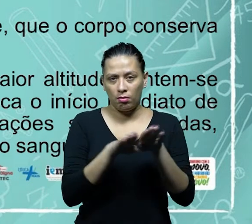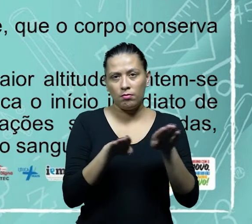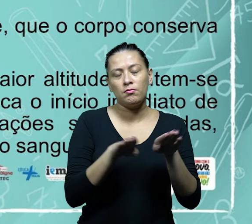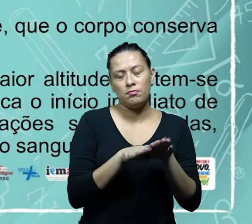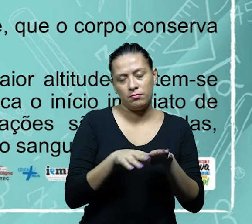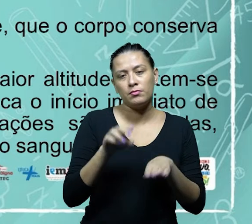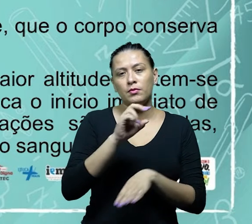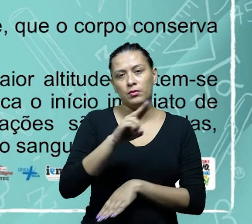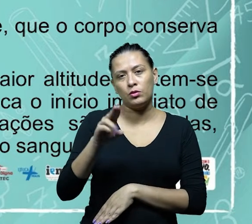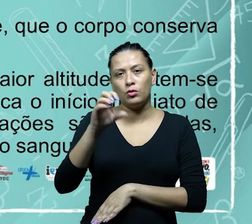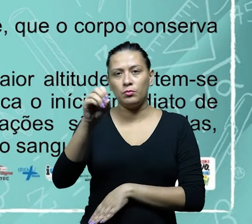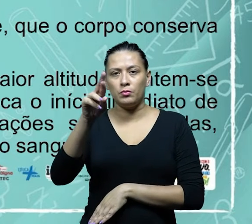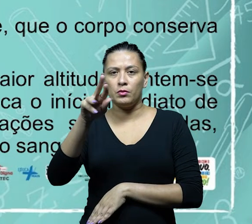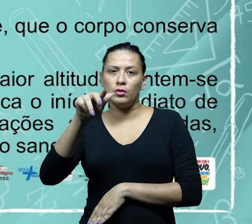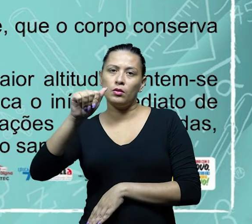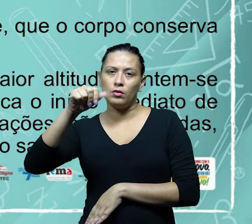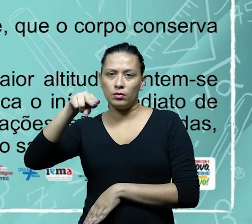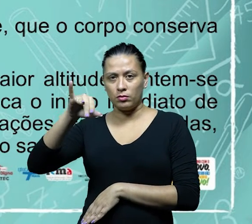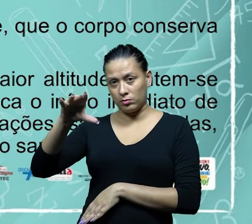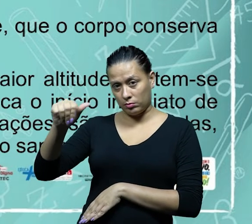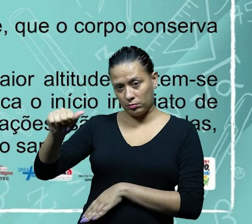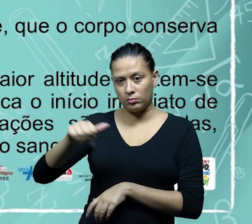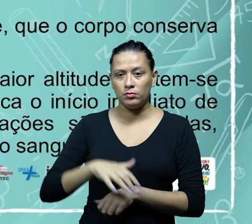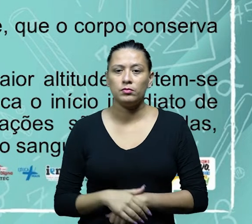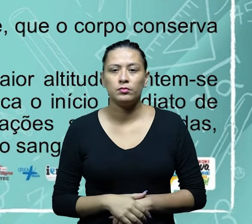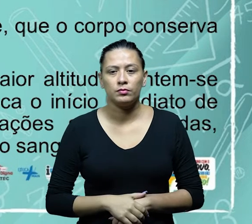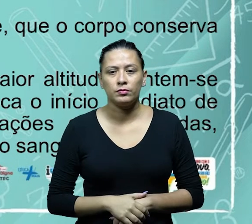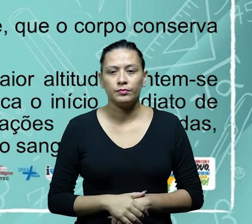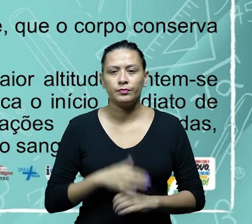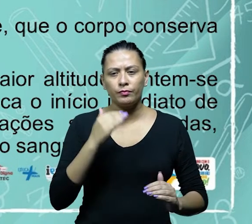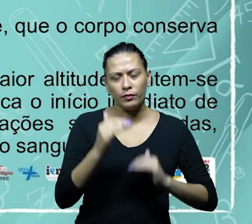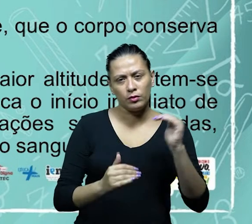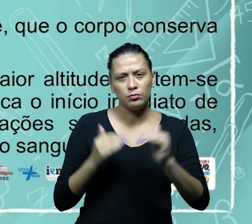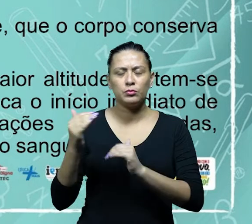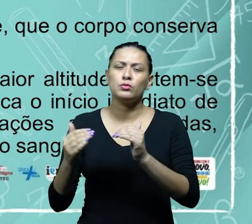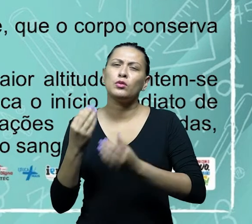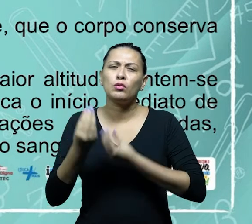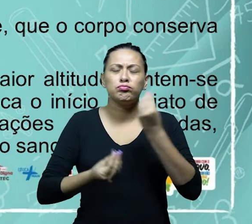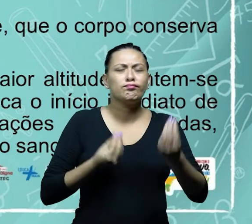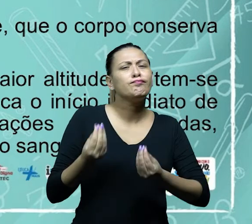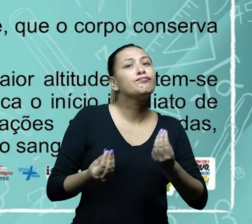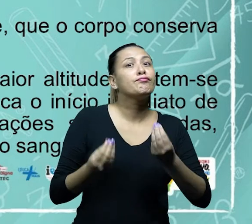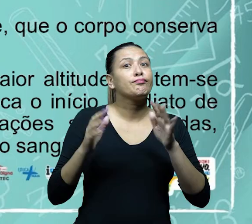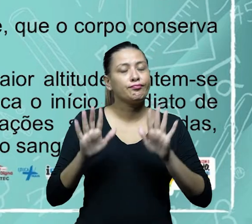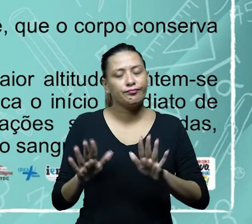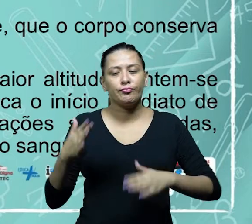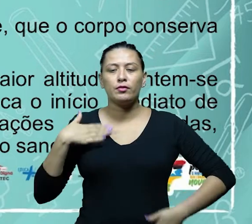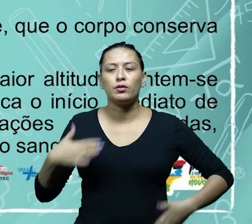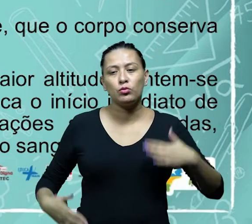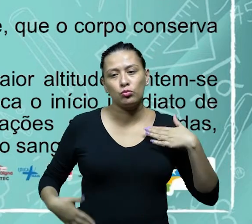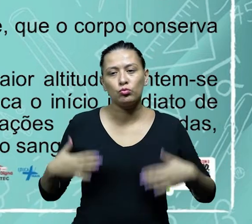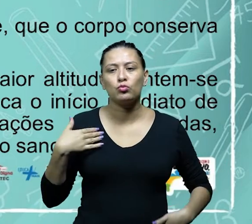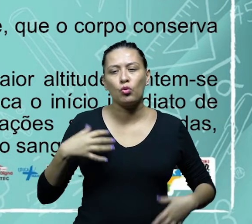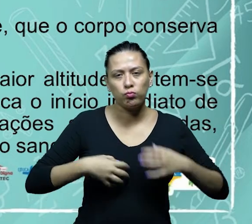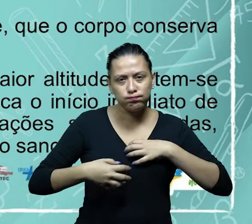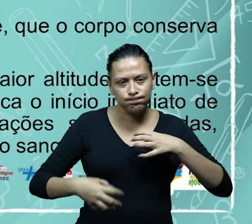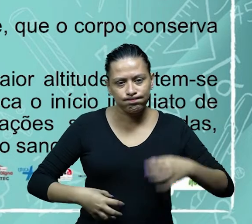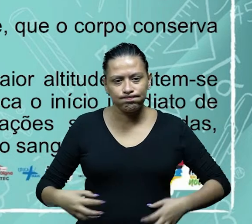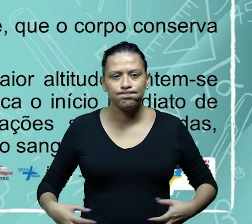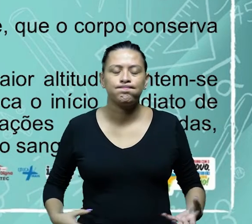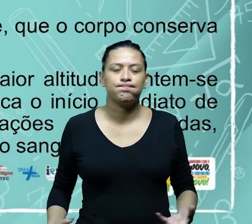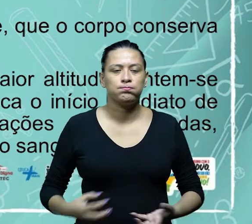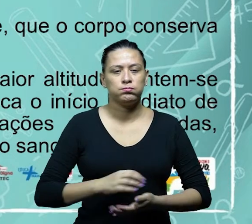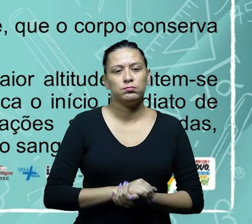de orgânica ela é denominada de orgânica ela se processa através dos órgãos do corpo sem